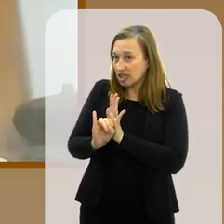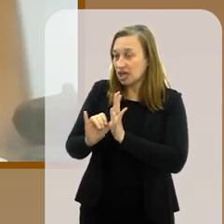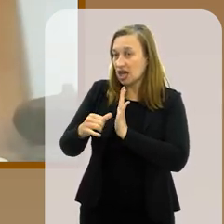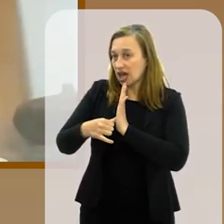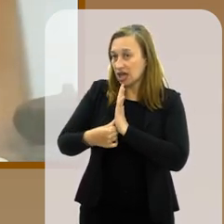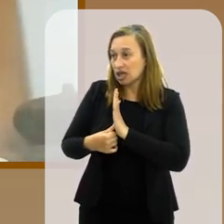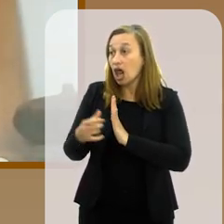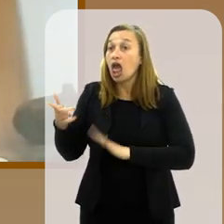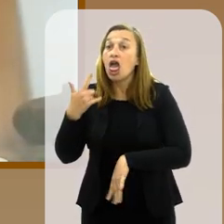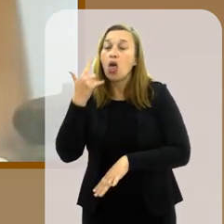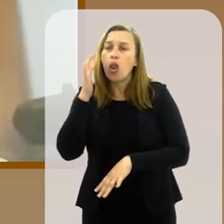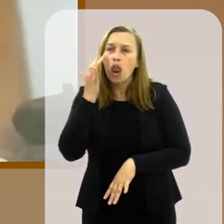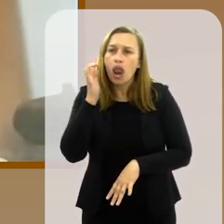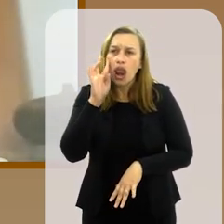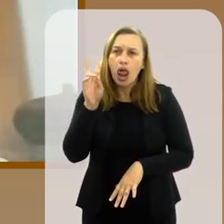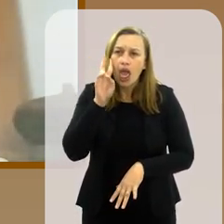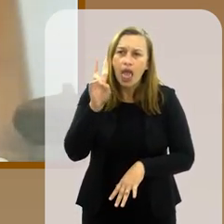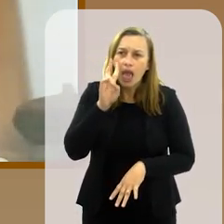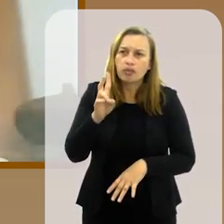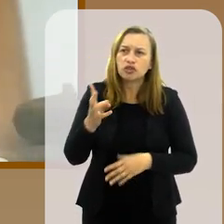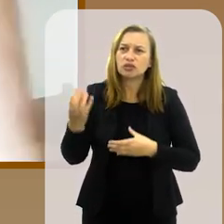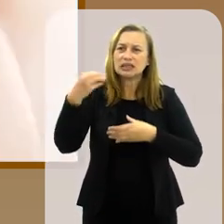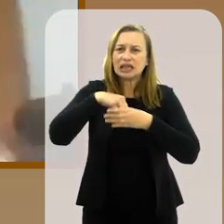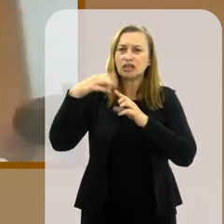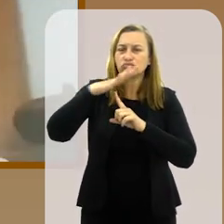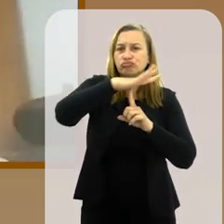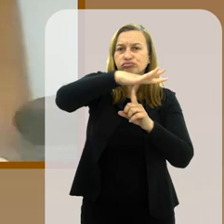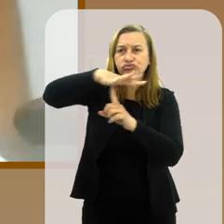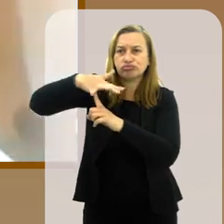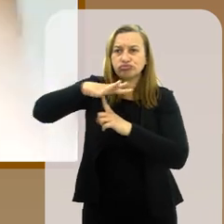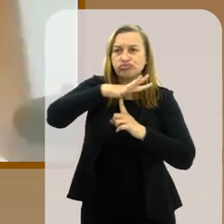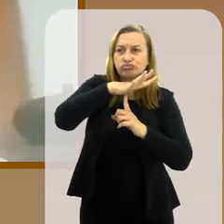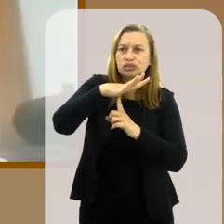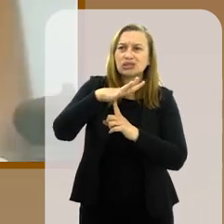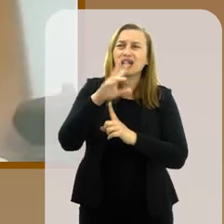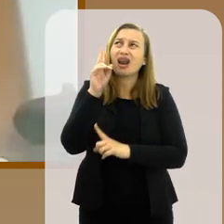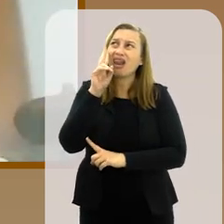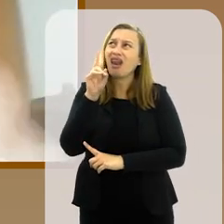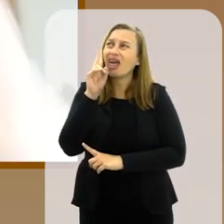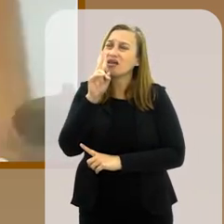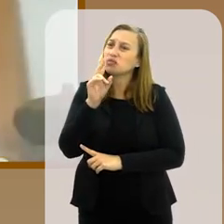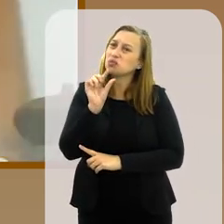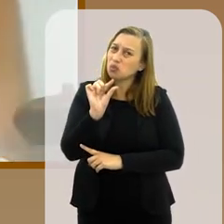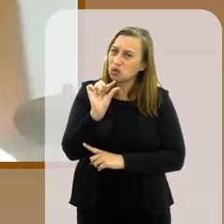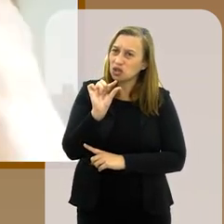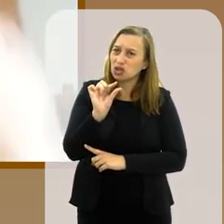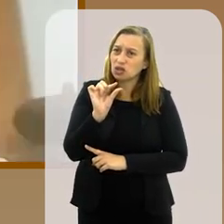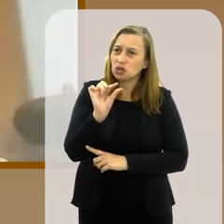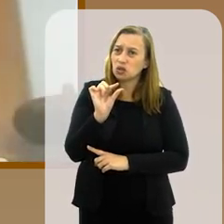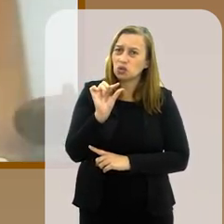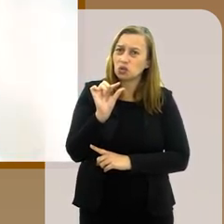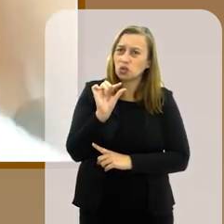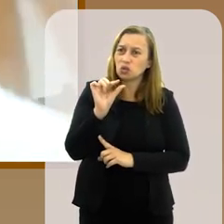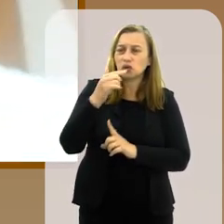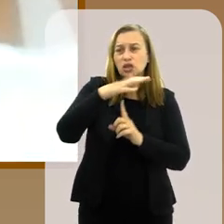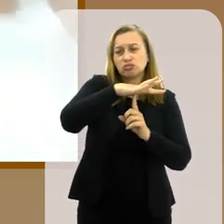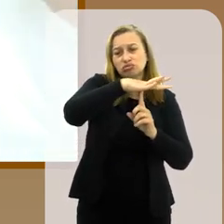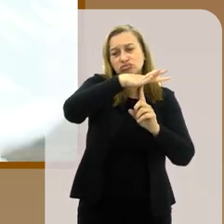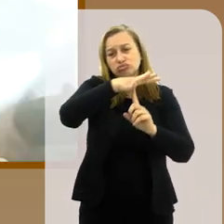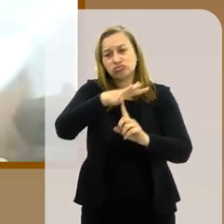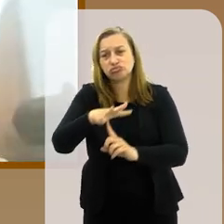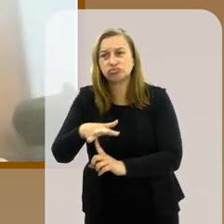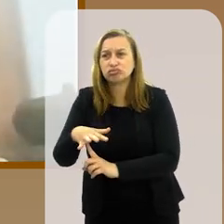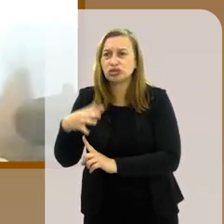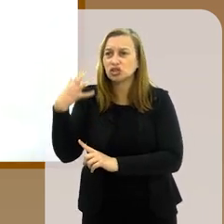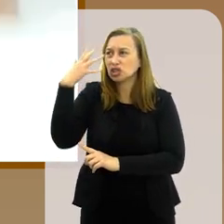disso. E aí eu me lembro de mim dentro do helicóptero, o percurso eu não lembro. E lembro do helicóptero,